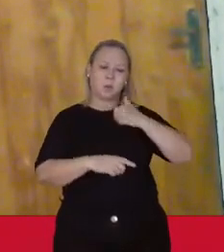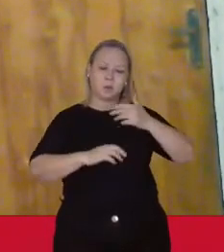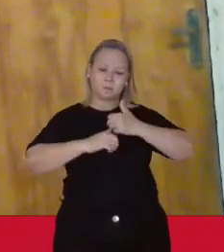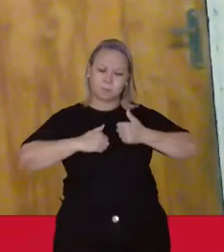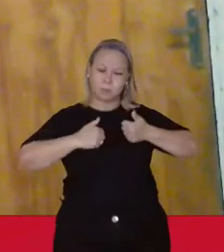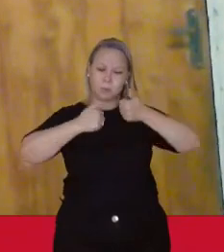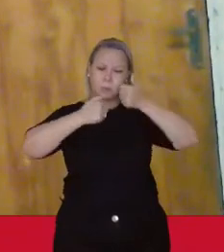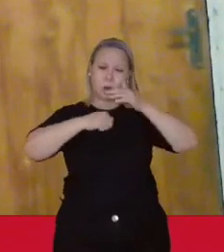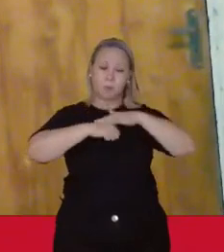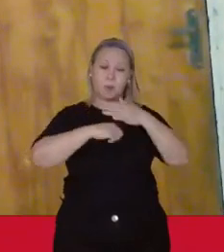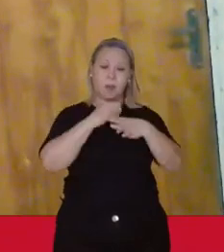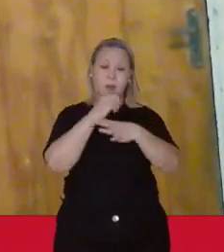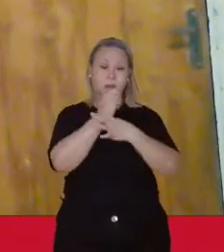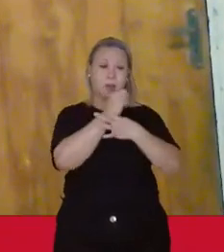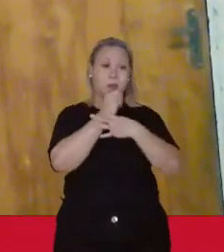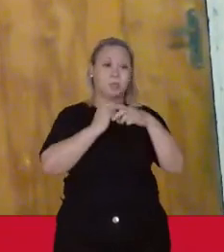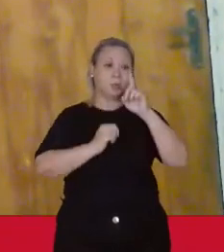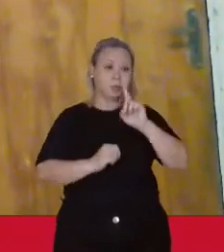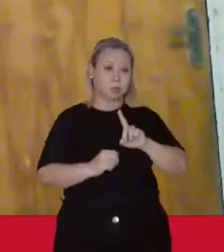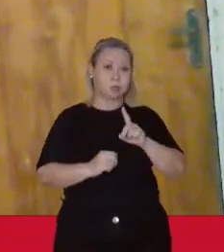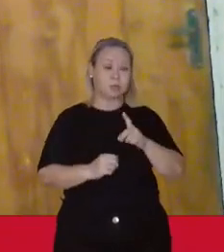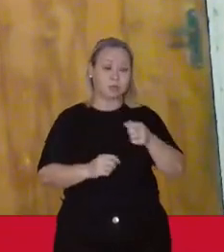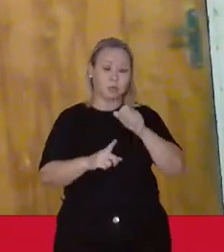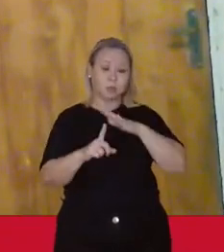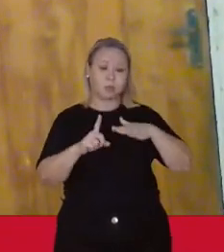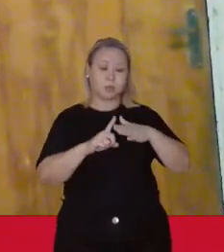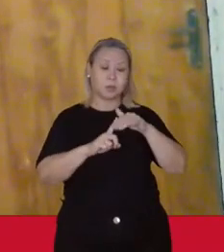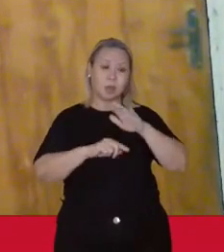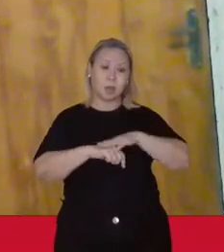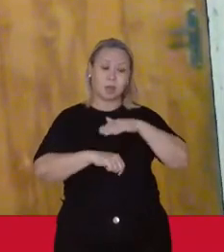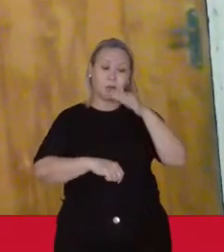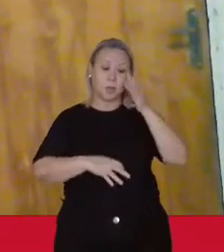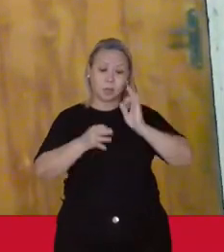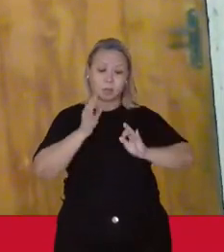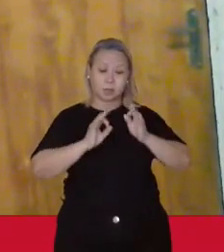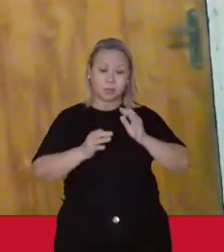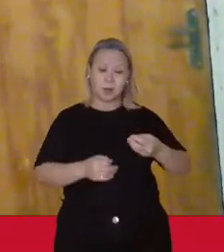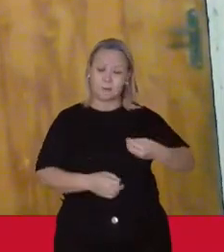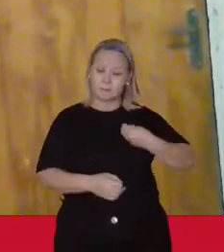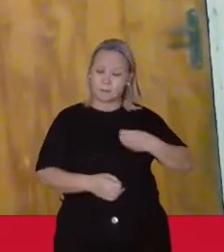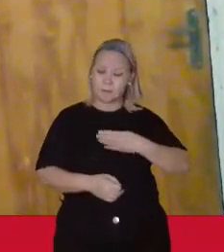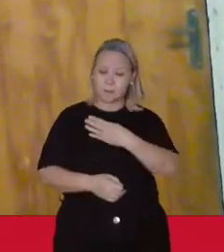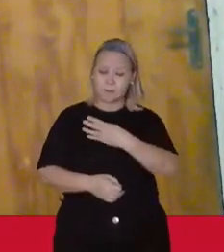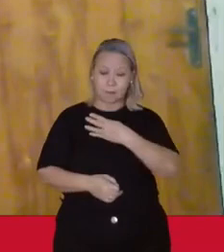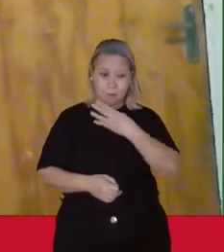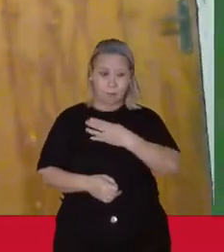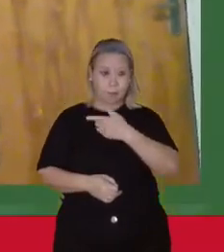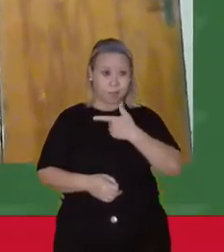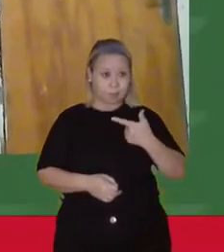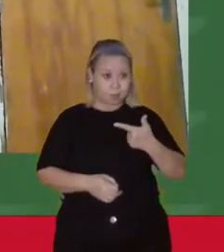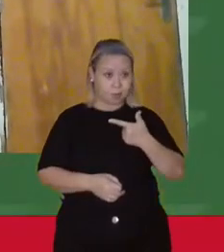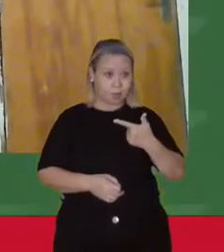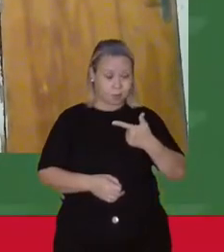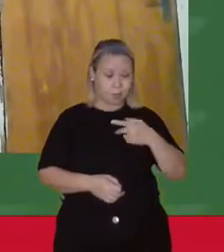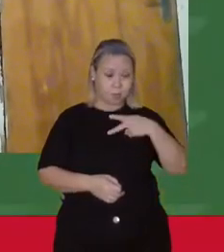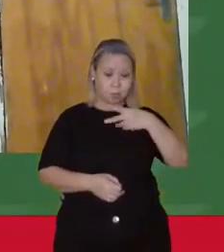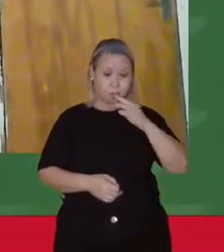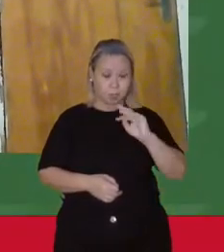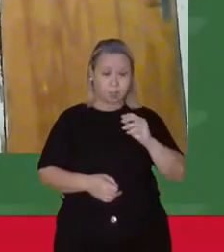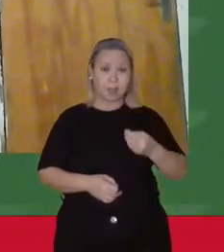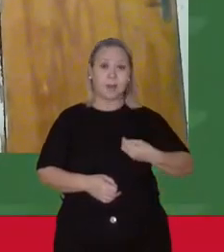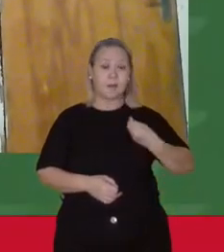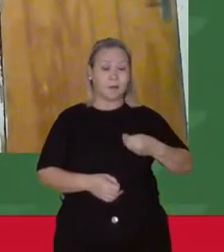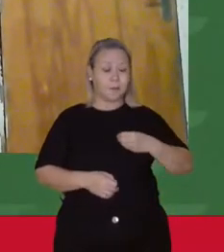mais na garantia de direitos e numa sociedade cada vez mais justa, né? Viva os 41 anos do PT, viva a nossa bancada, viva a